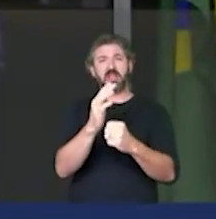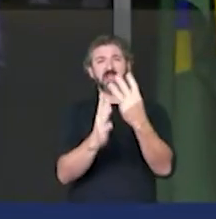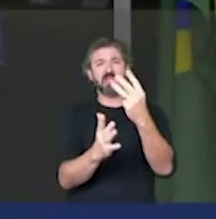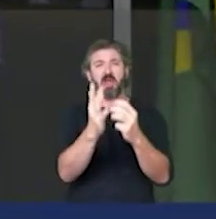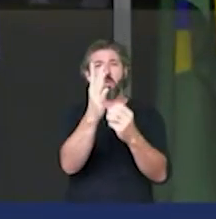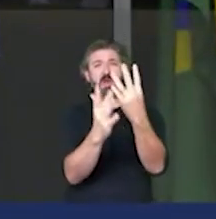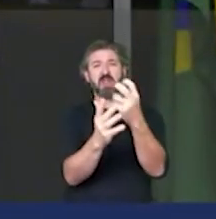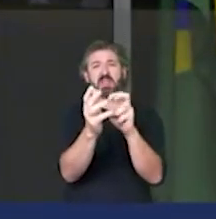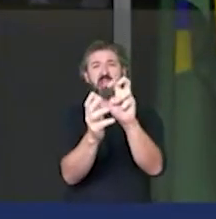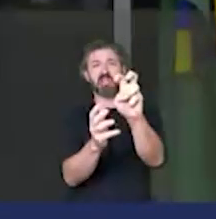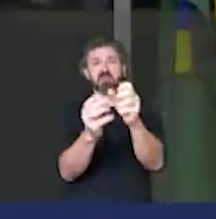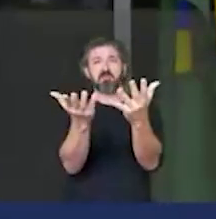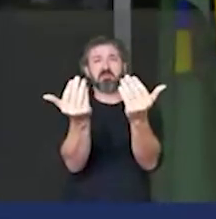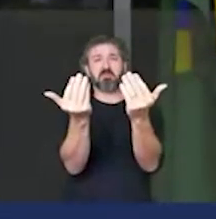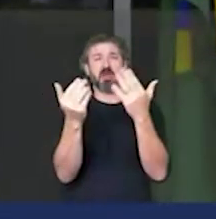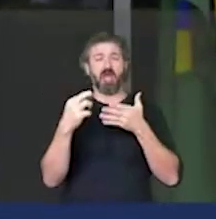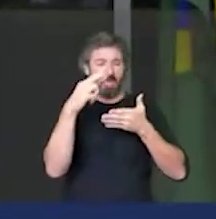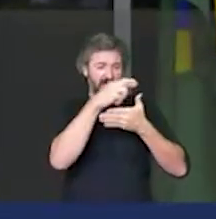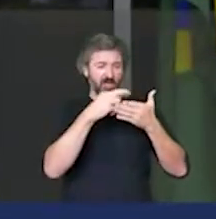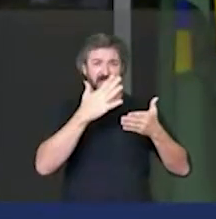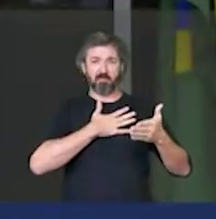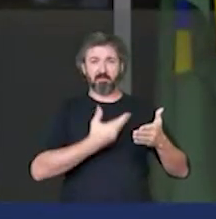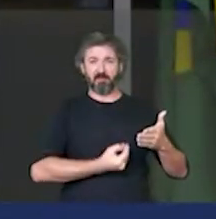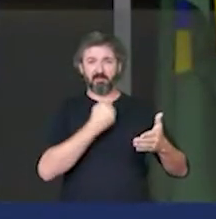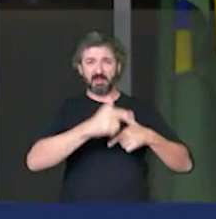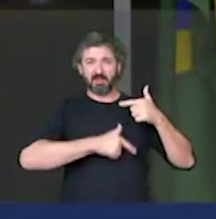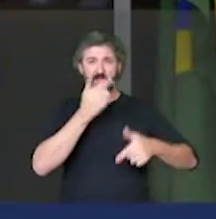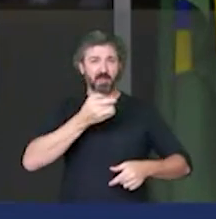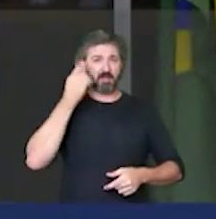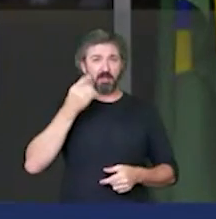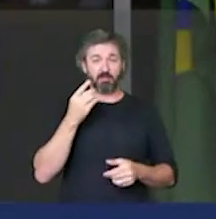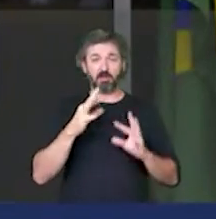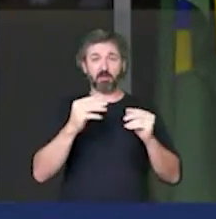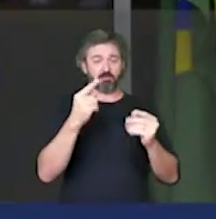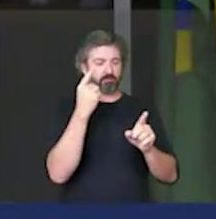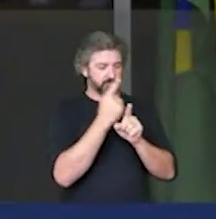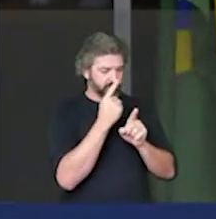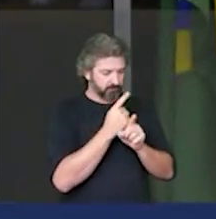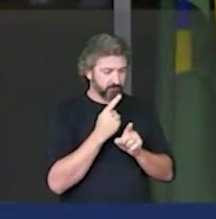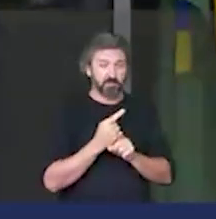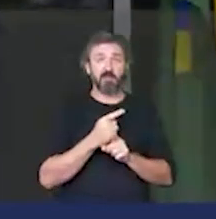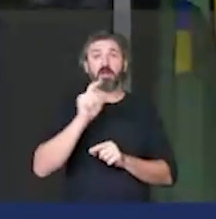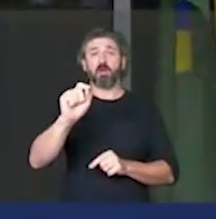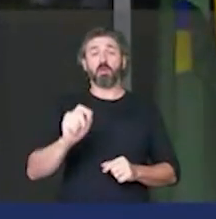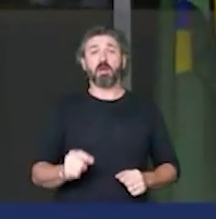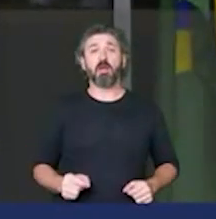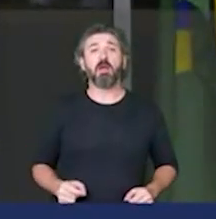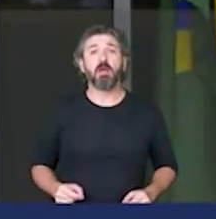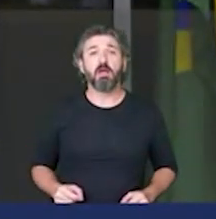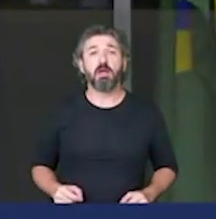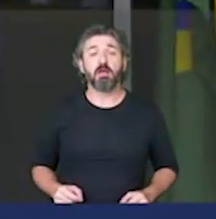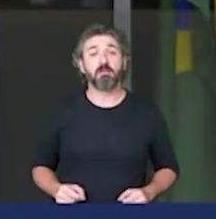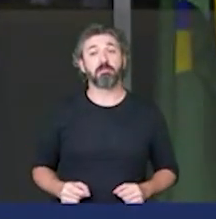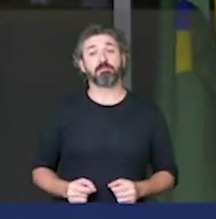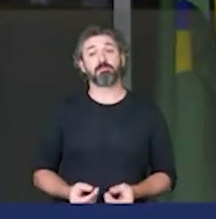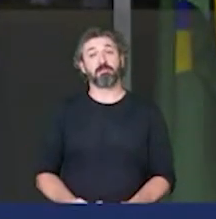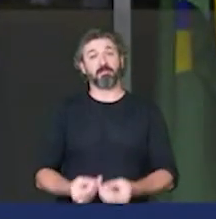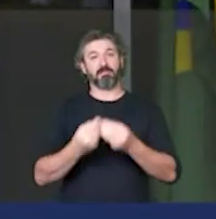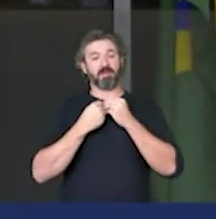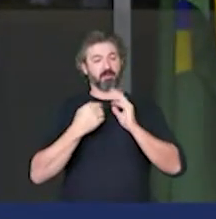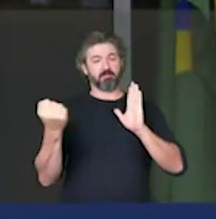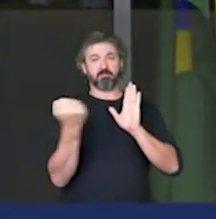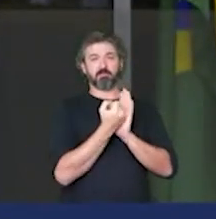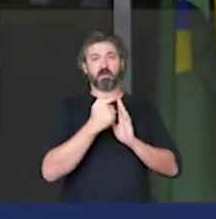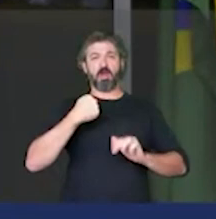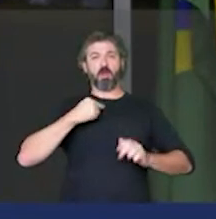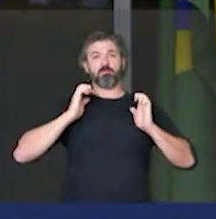terceira, a quarta, a quinta, pode auditar o meu mandato. Tudo que você vai conseguir, senhor Procurador-Geral da República, é me dar um selo